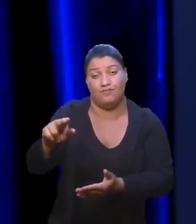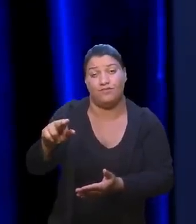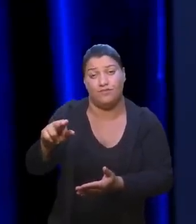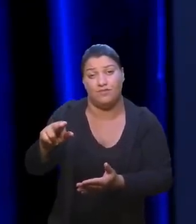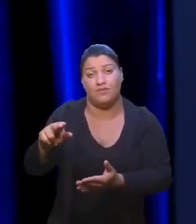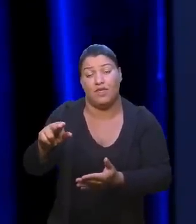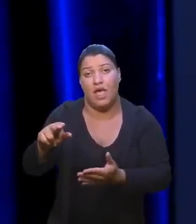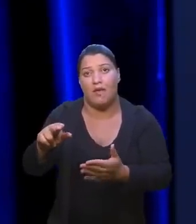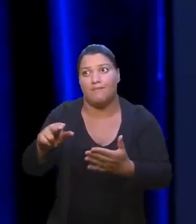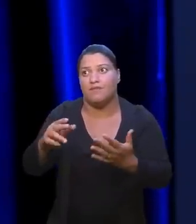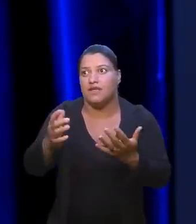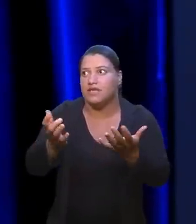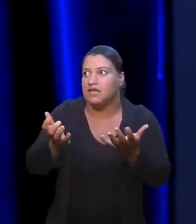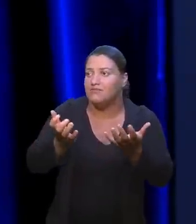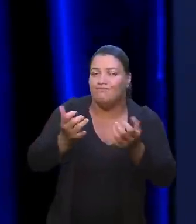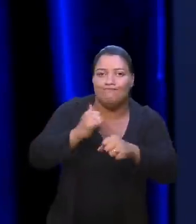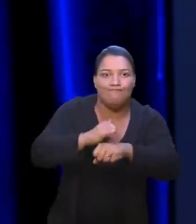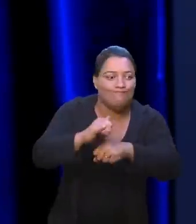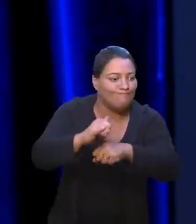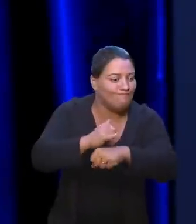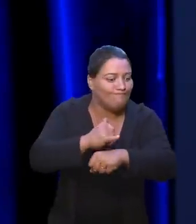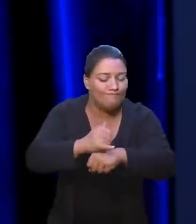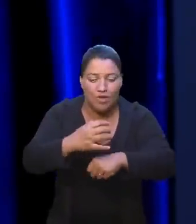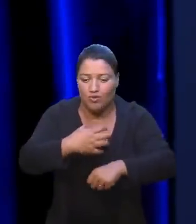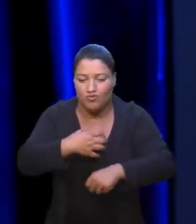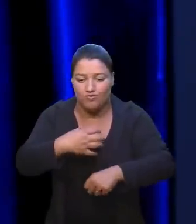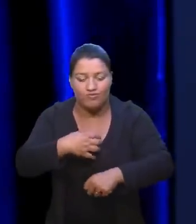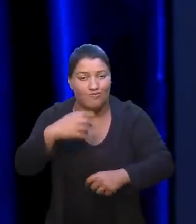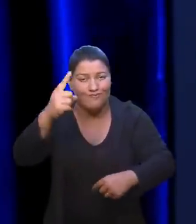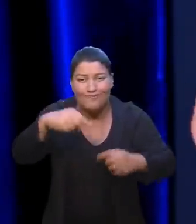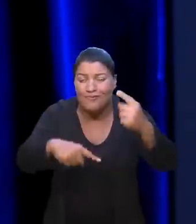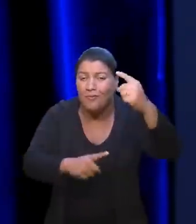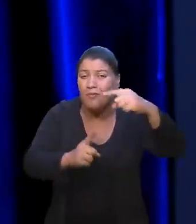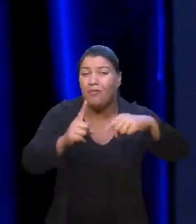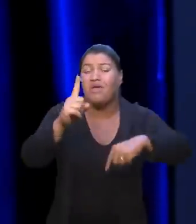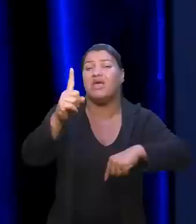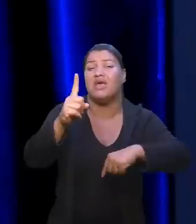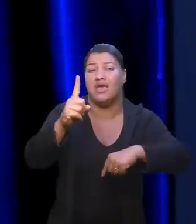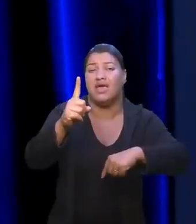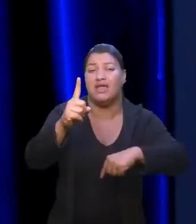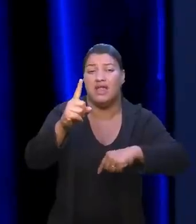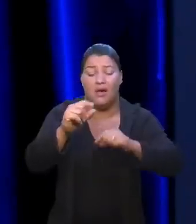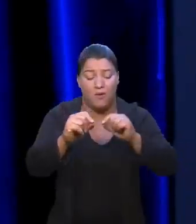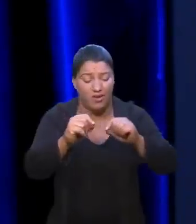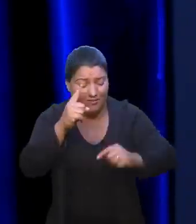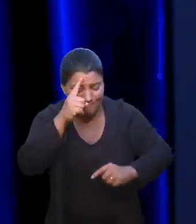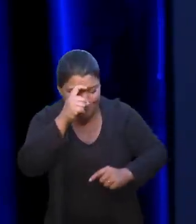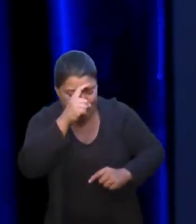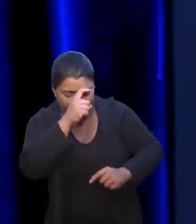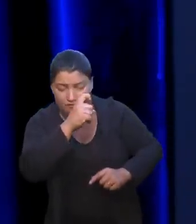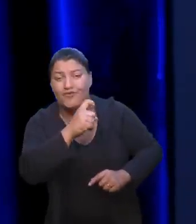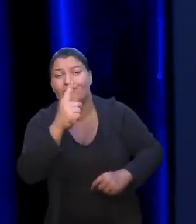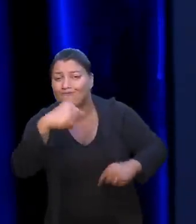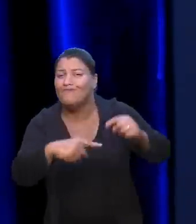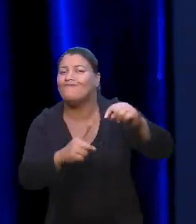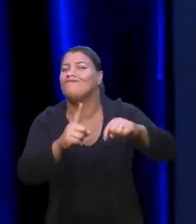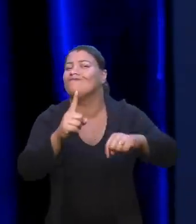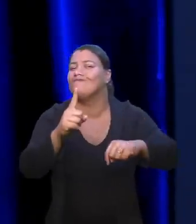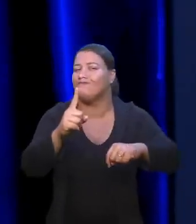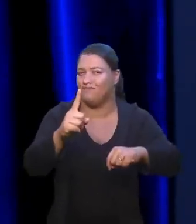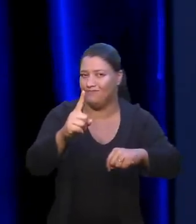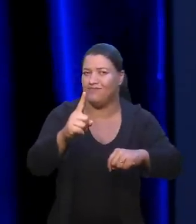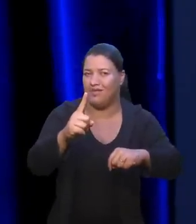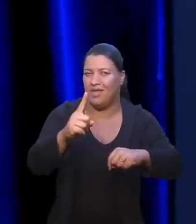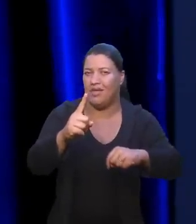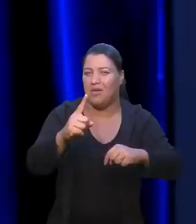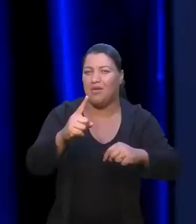procurando de alguma forma superar algumas dificuldades no